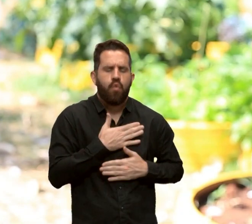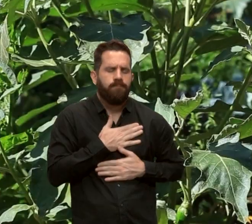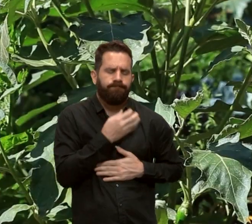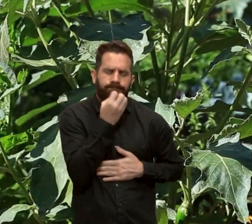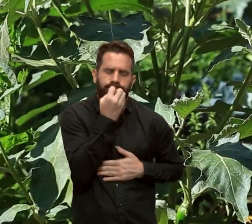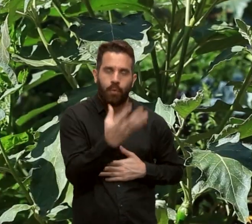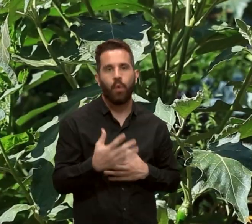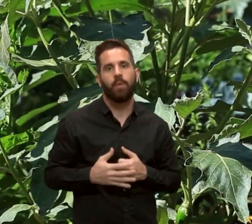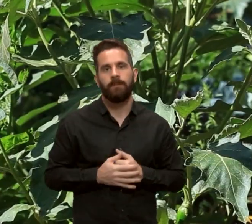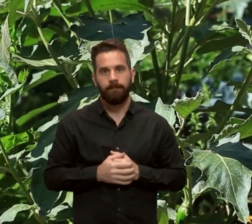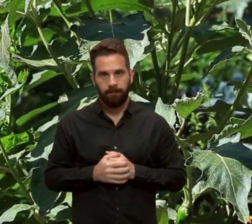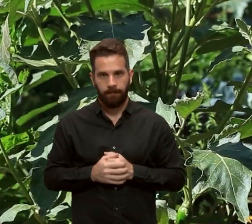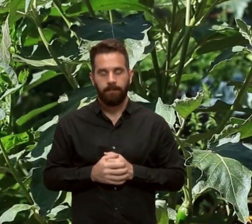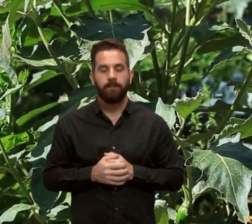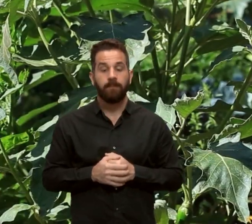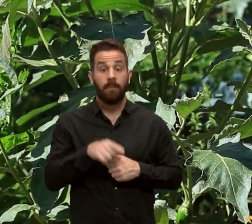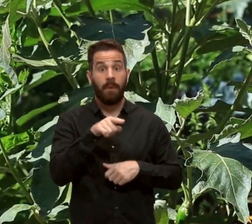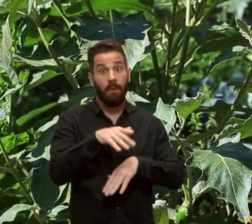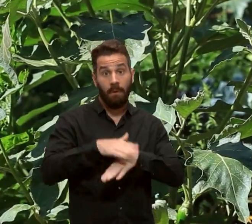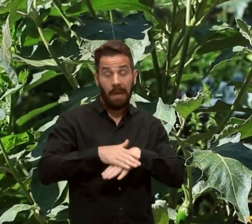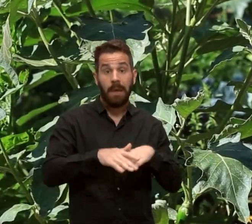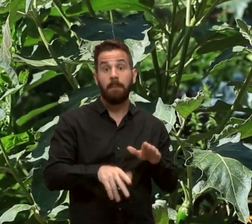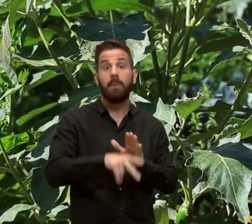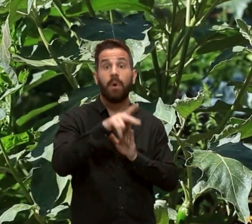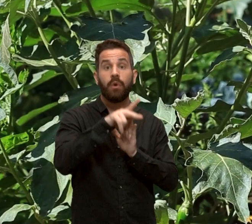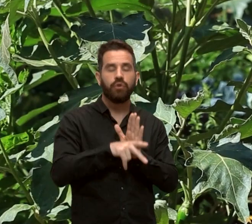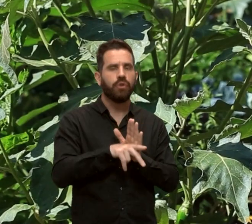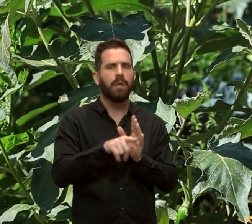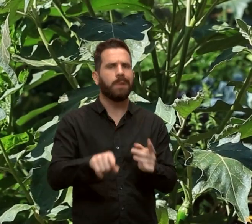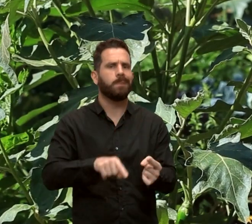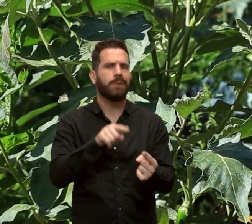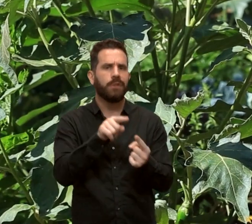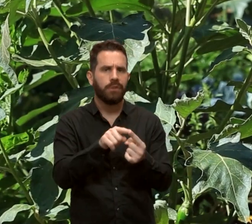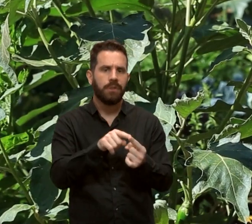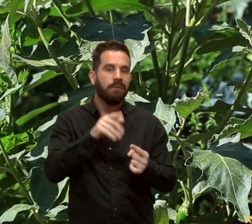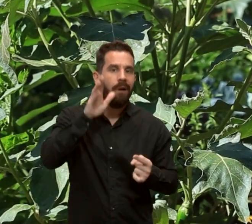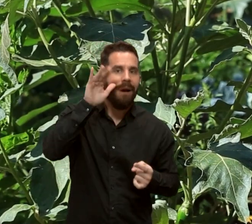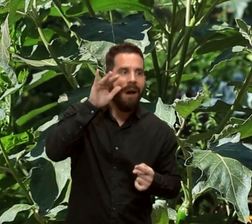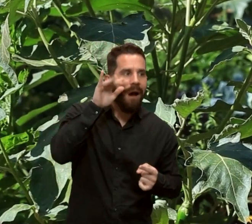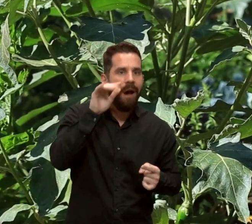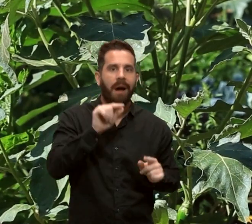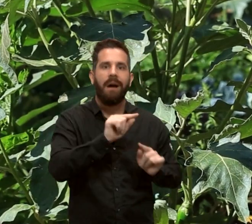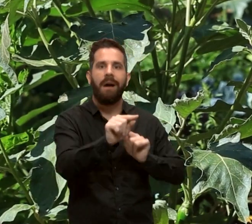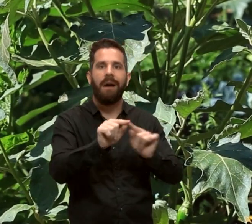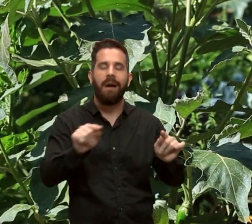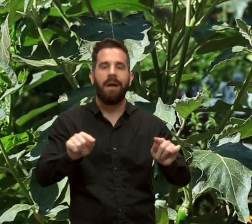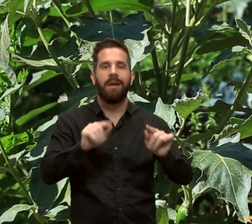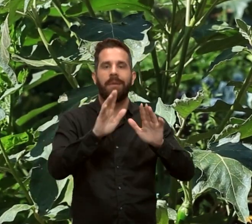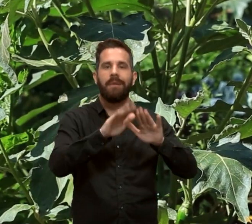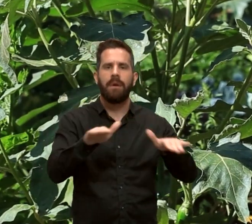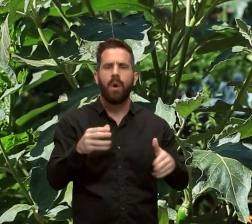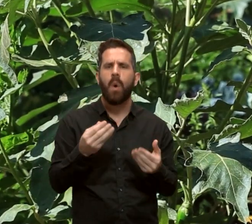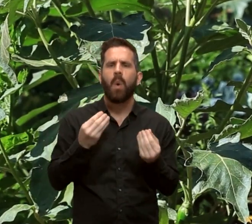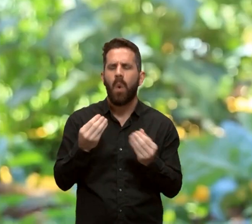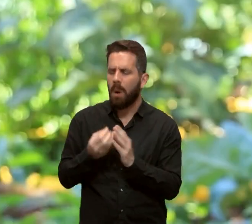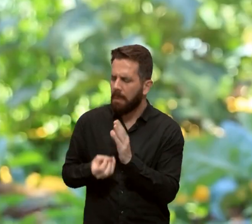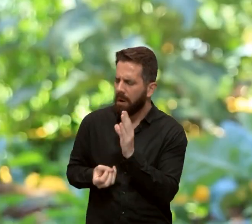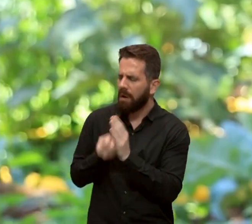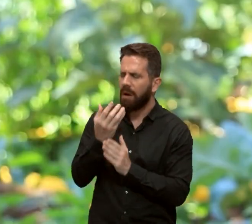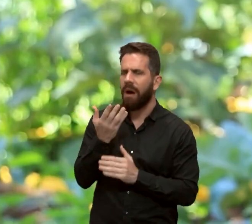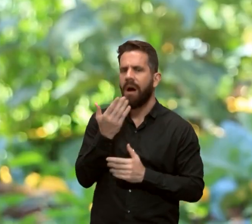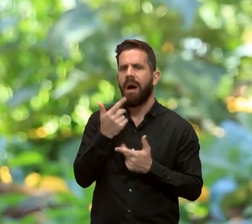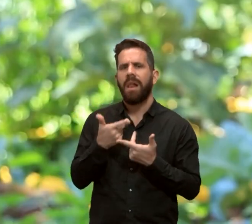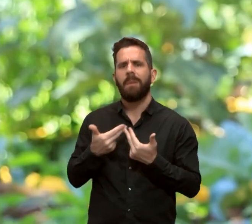bom. A iniciativa responde à curiosidade das crianças em relação à produção de alimentos.